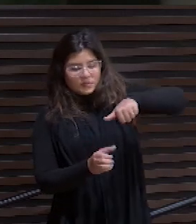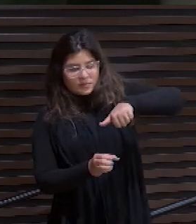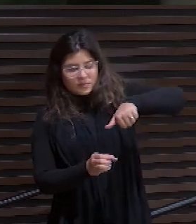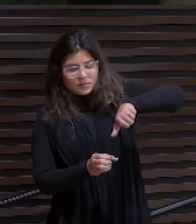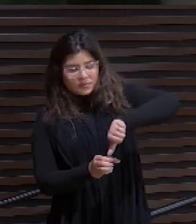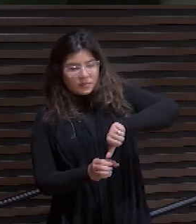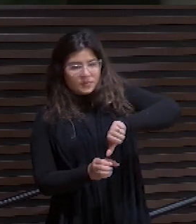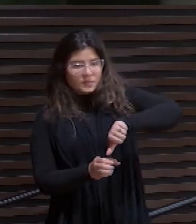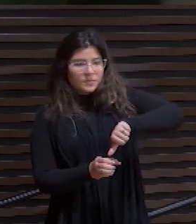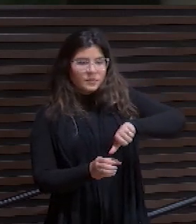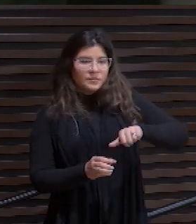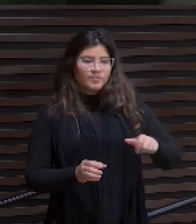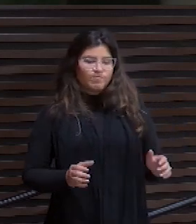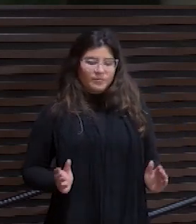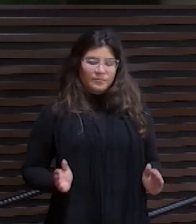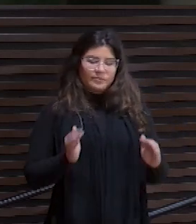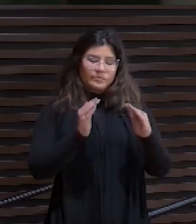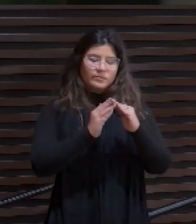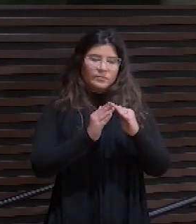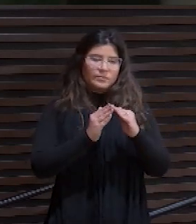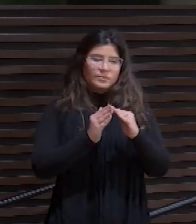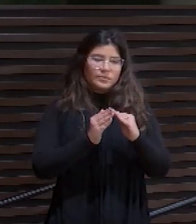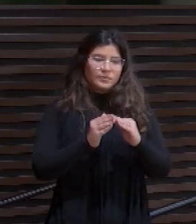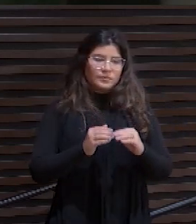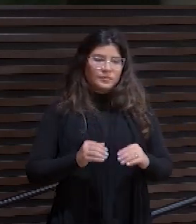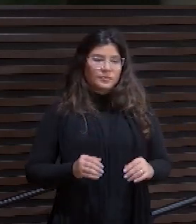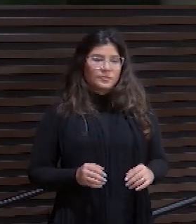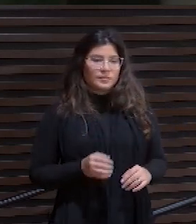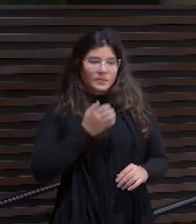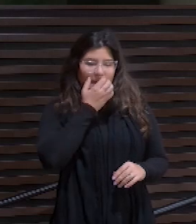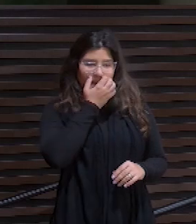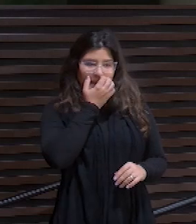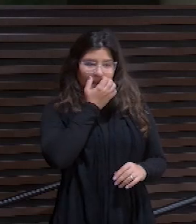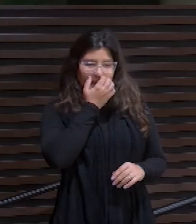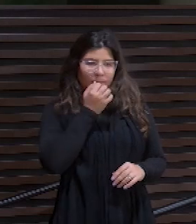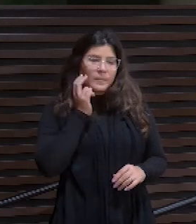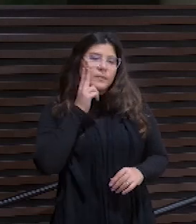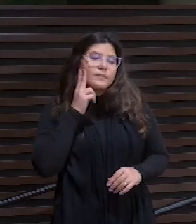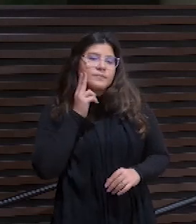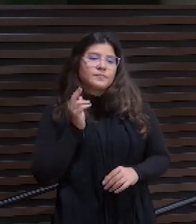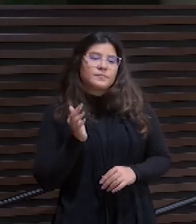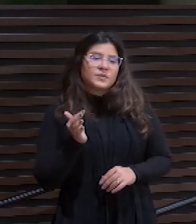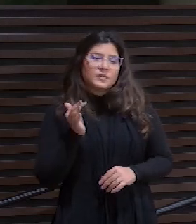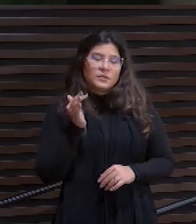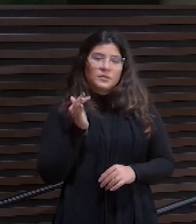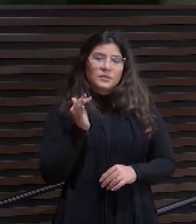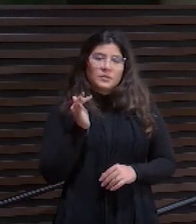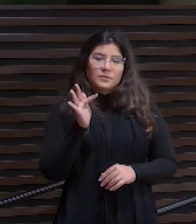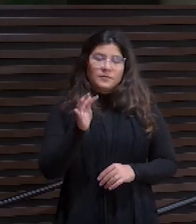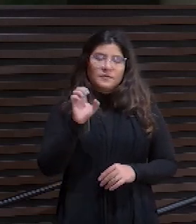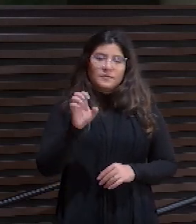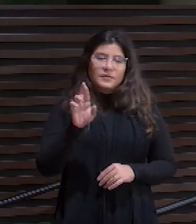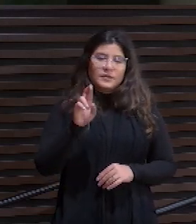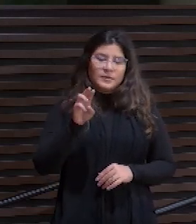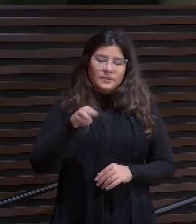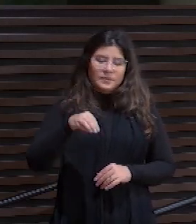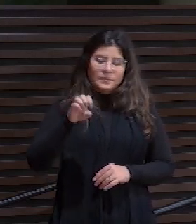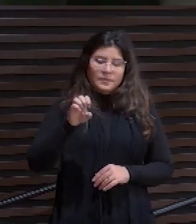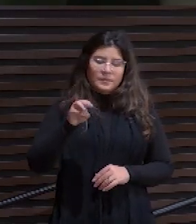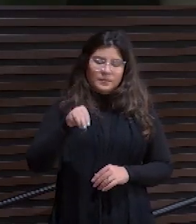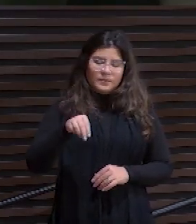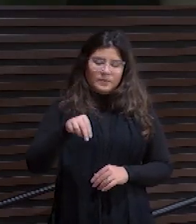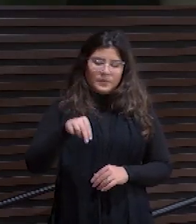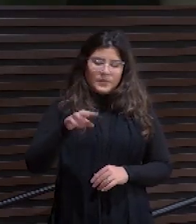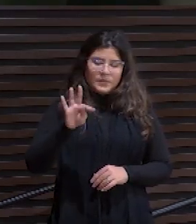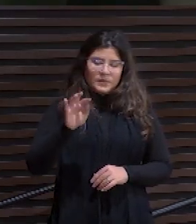odre, o vinho fermenta. E quando o vinho fermenta, há um processo de elasticidade, de expansão. E se